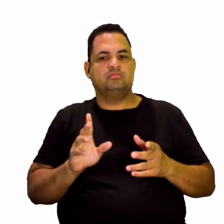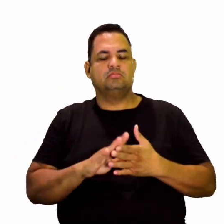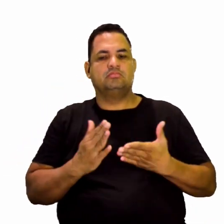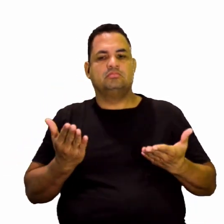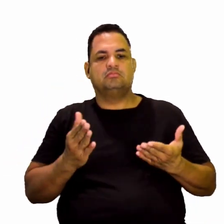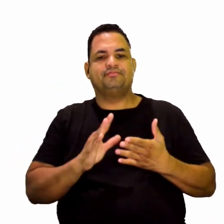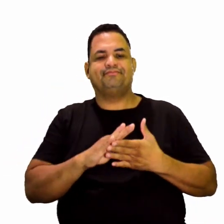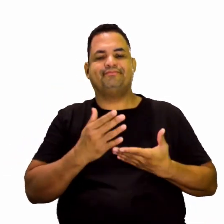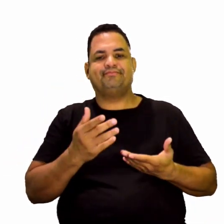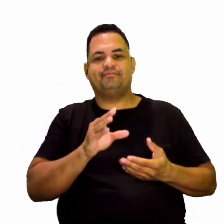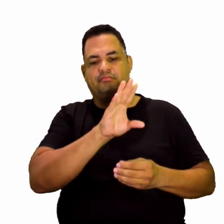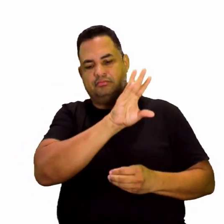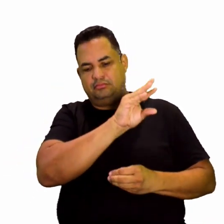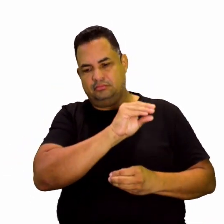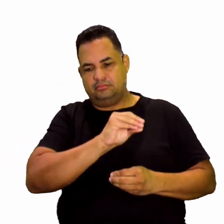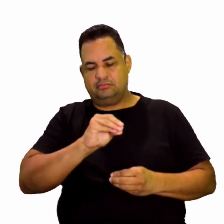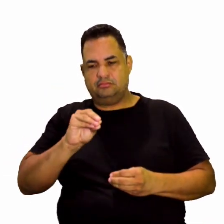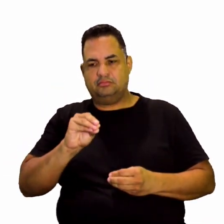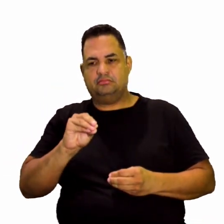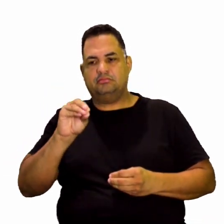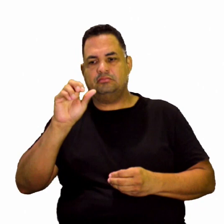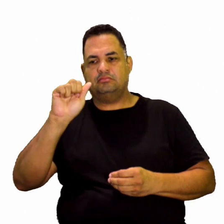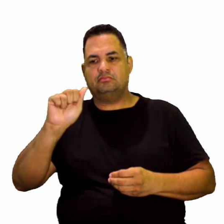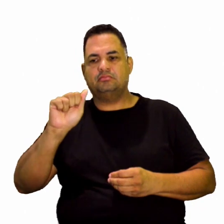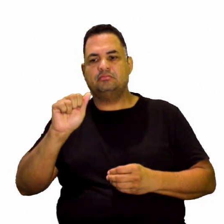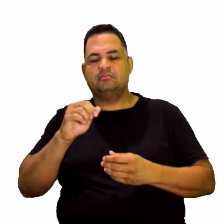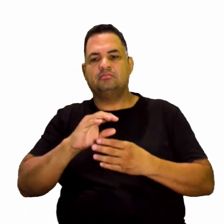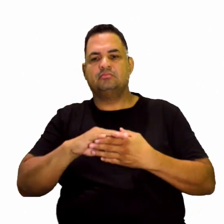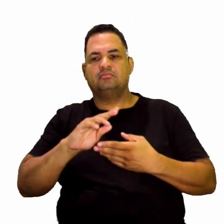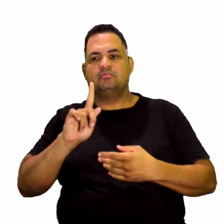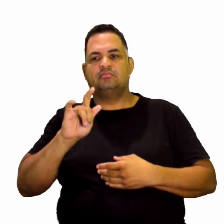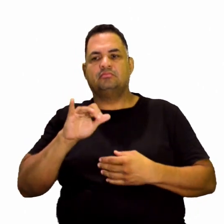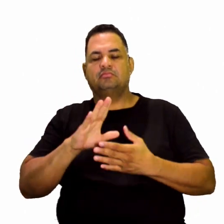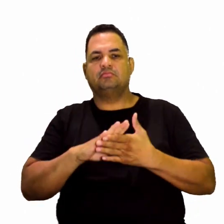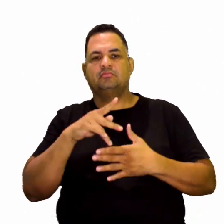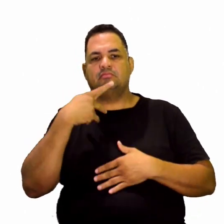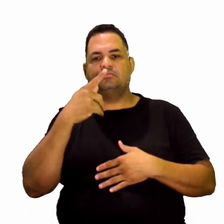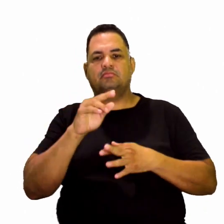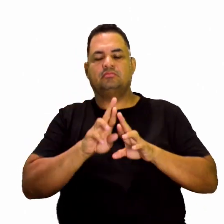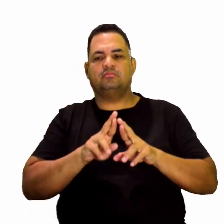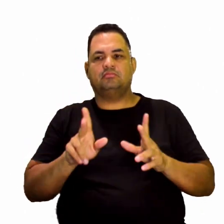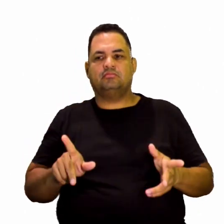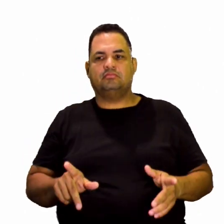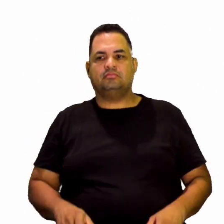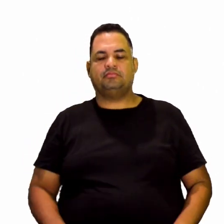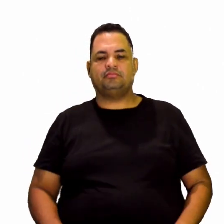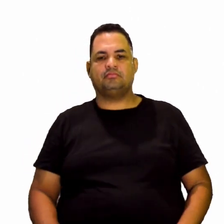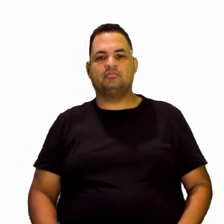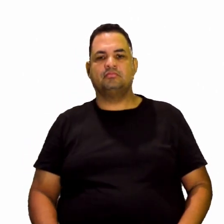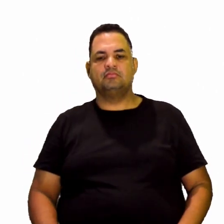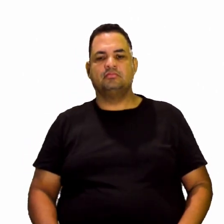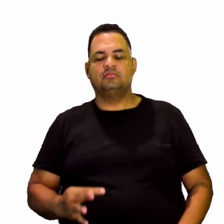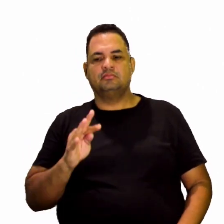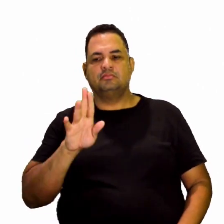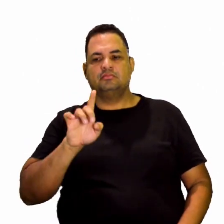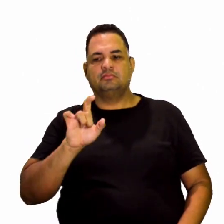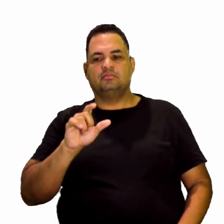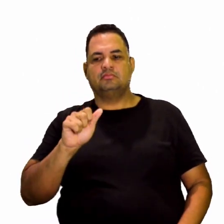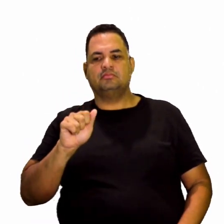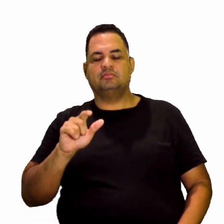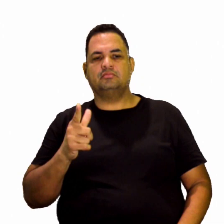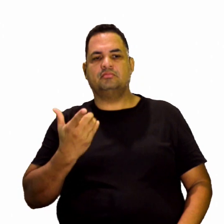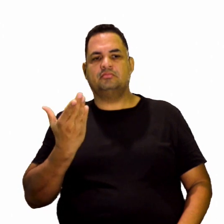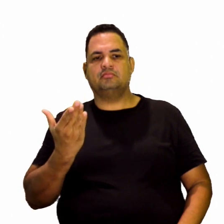aquela característica aqui nesse. Então eu pego esse gene e faço isso. Foi o que a gente falou da diferença dos transgênicos, da